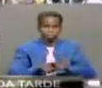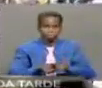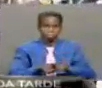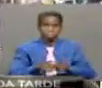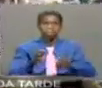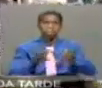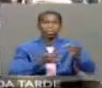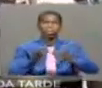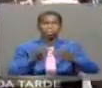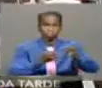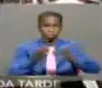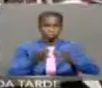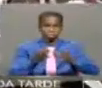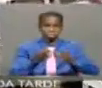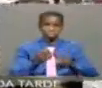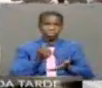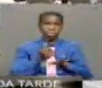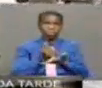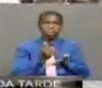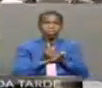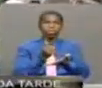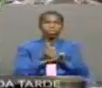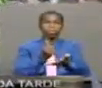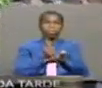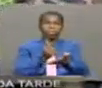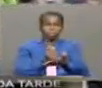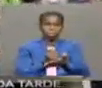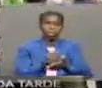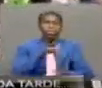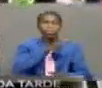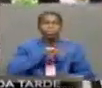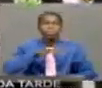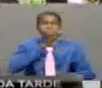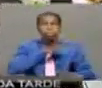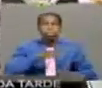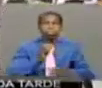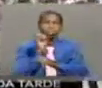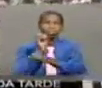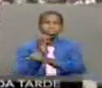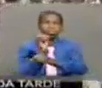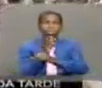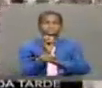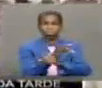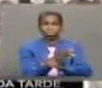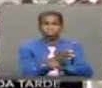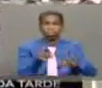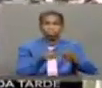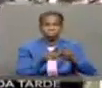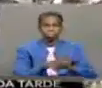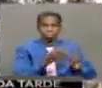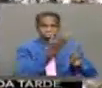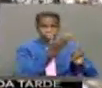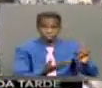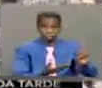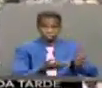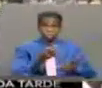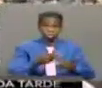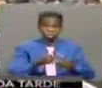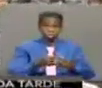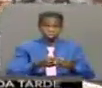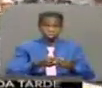desta poder ajudar na moralização das famílias. Camudo, no seu discurso, o primeiro dirigido